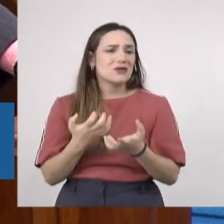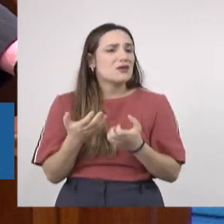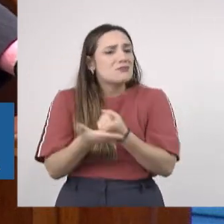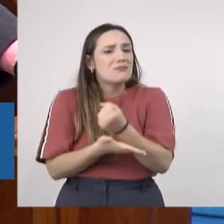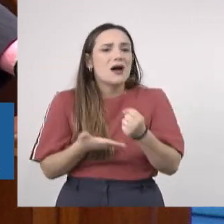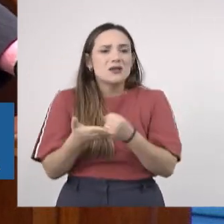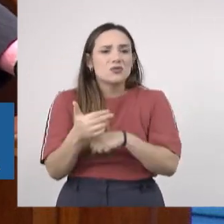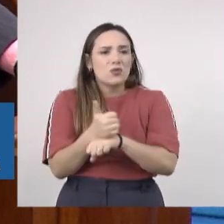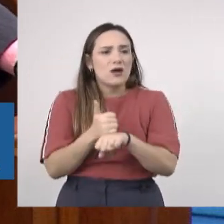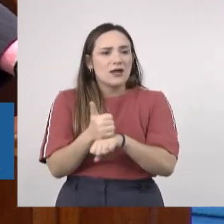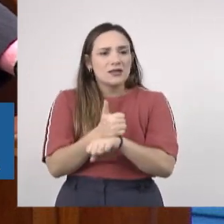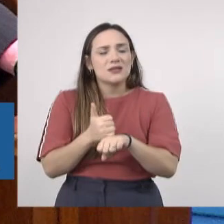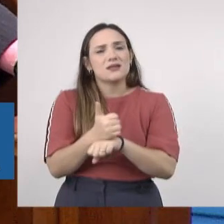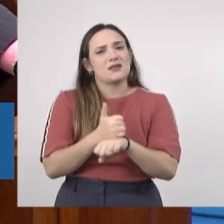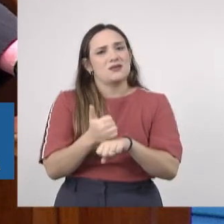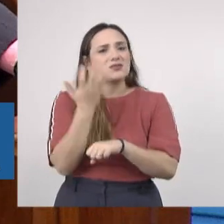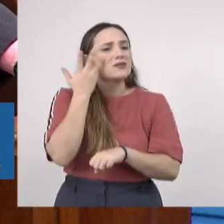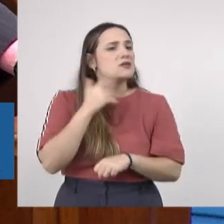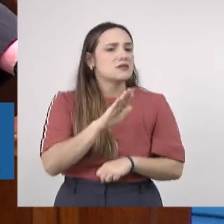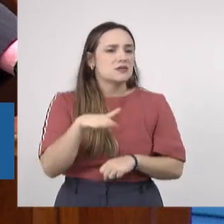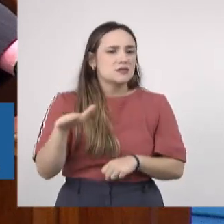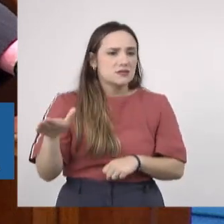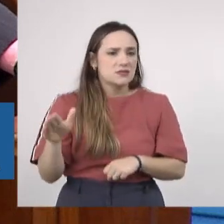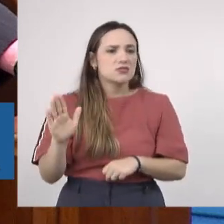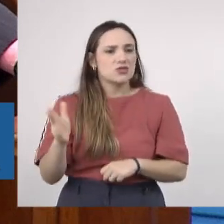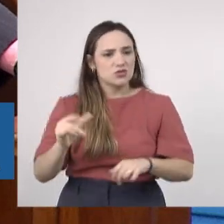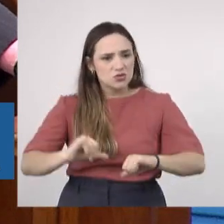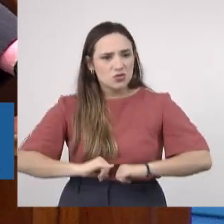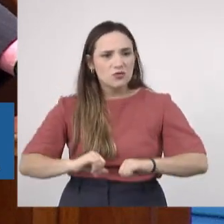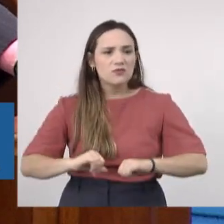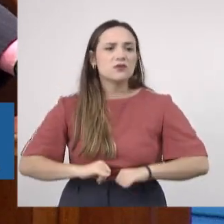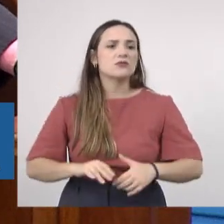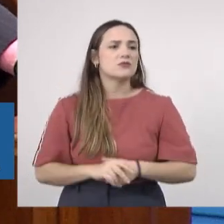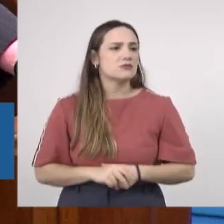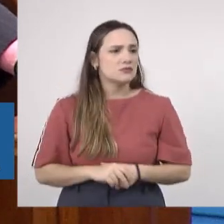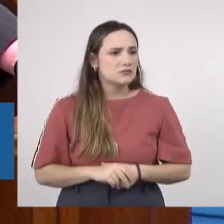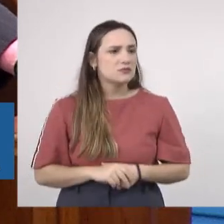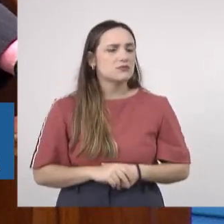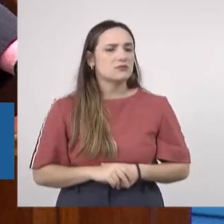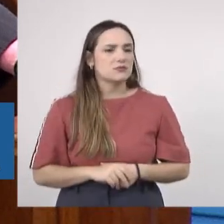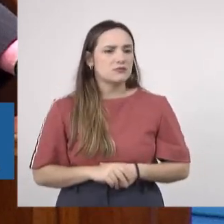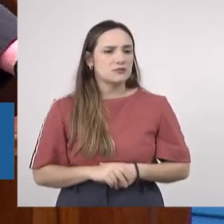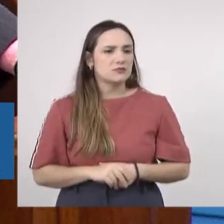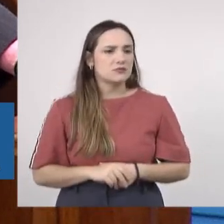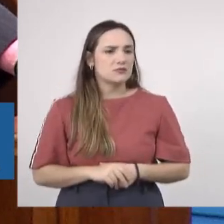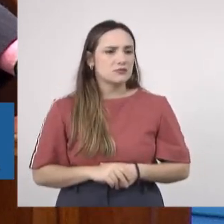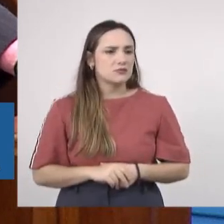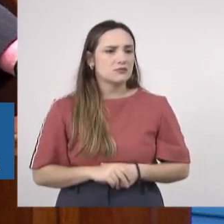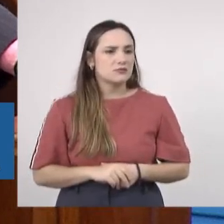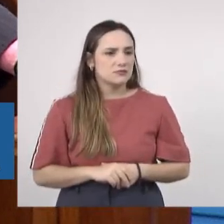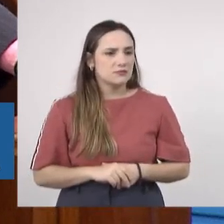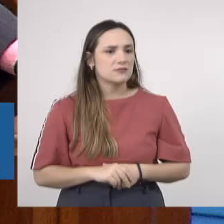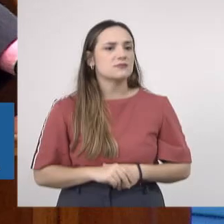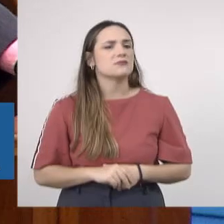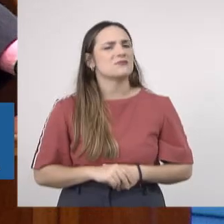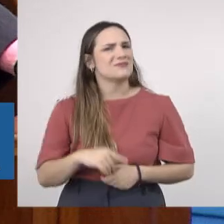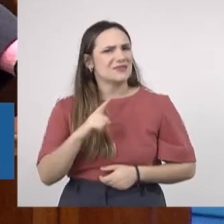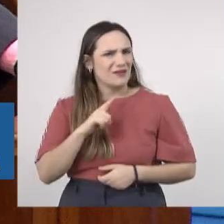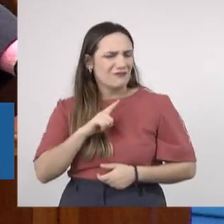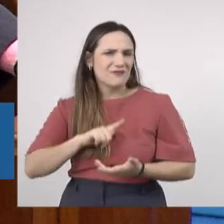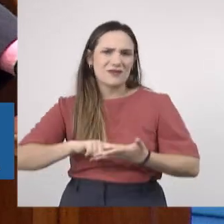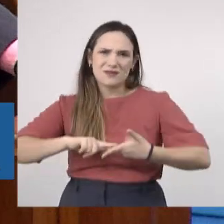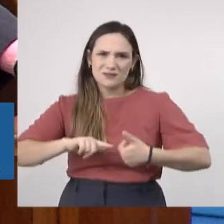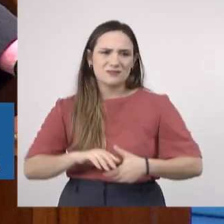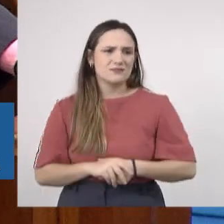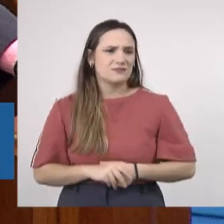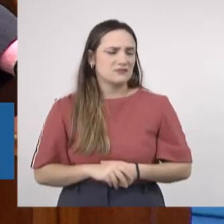para aquela criança que já chega vítima, aquela família que já chega ao Conselho Tutelar violada de diversas formas. A gente quer que